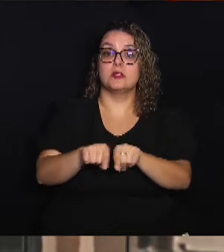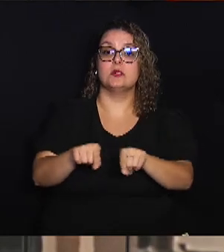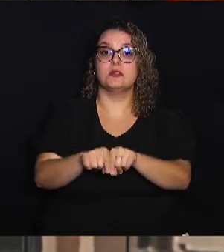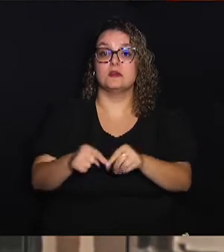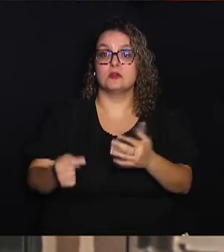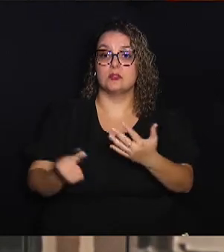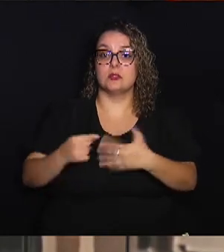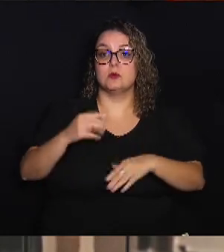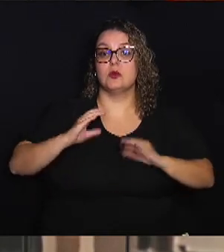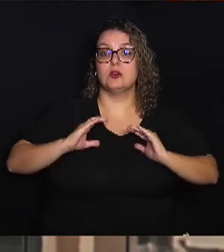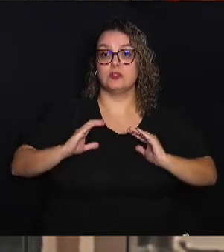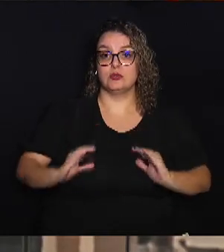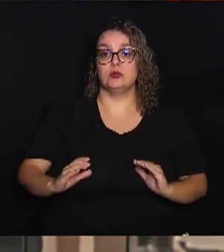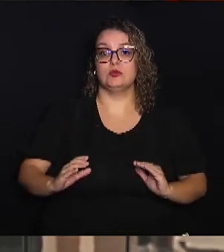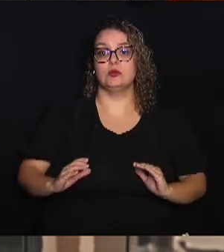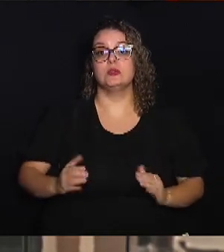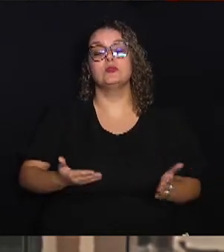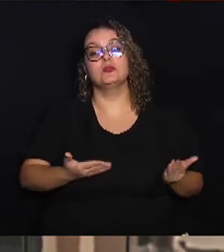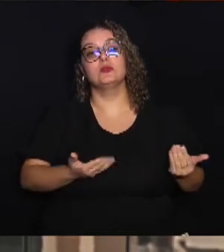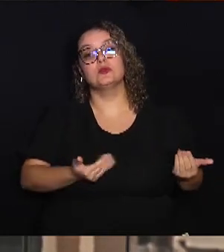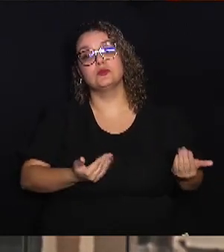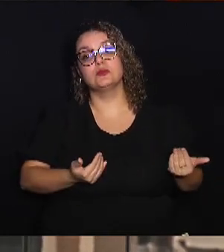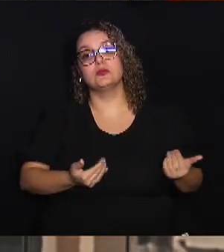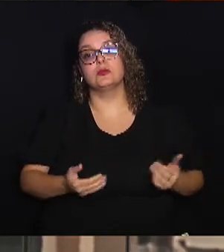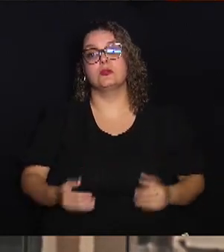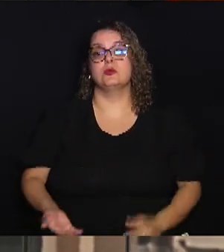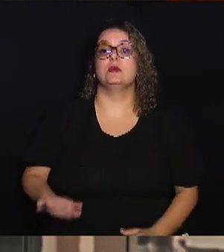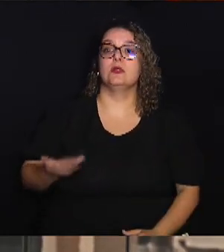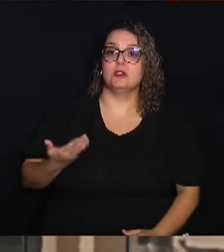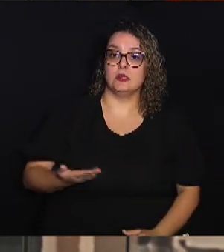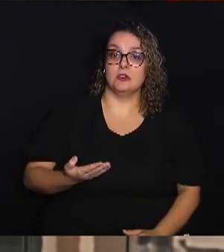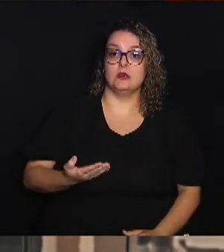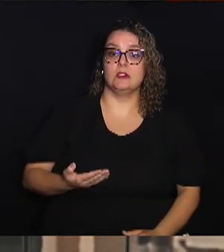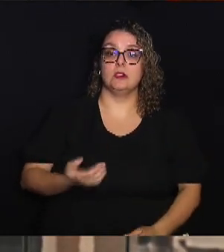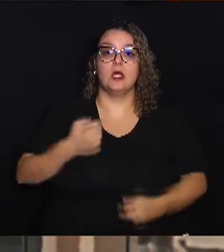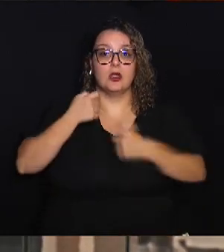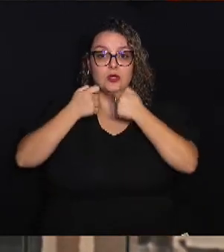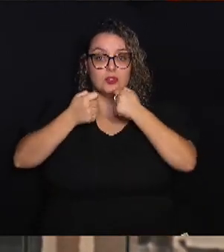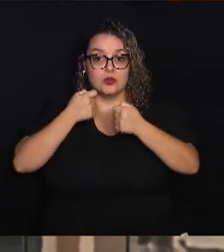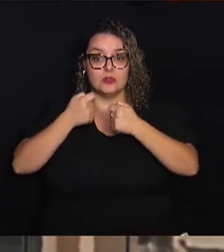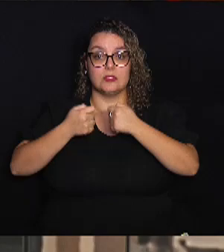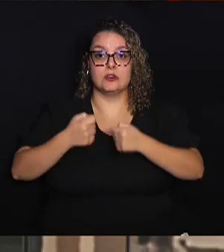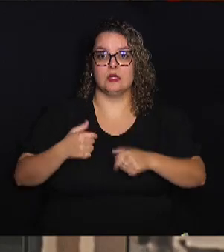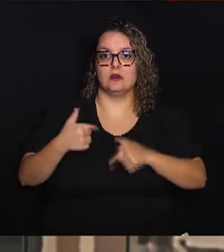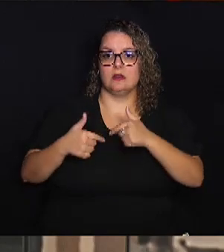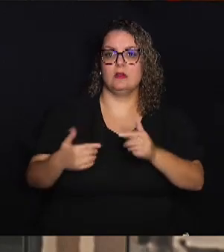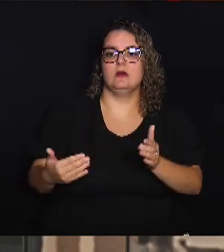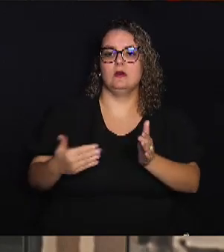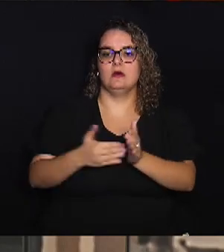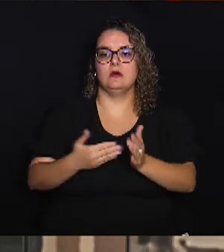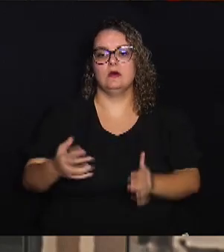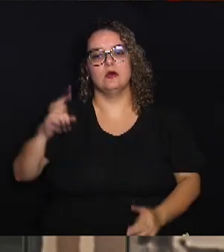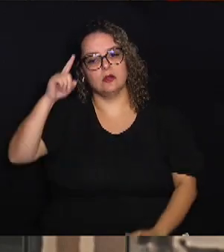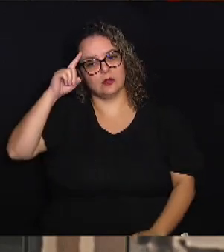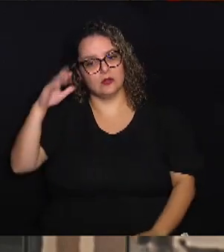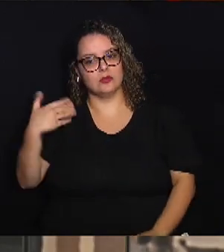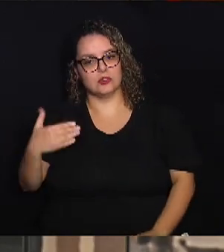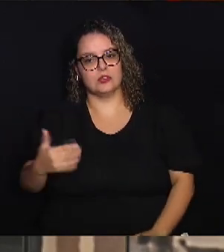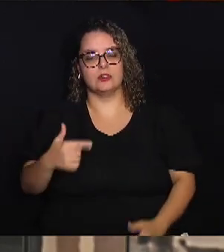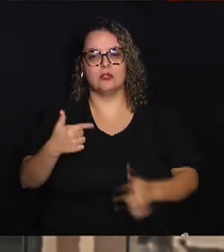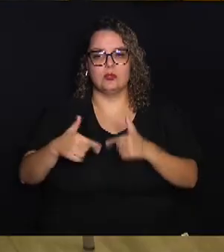questões de comportamentos dos jovens que vão desde as entrevistas de emprego até o dia a dia no